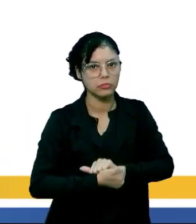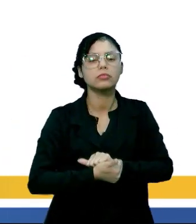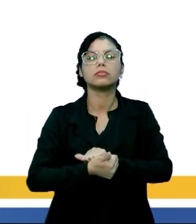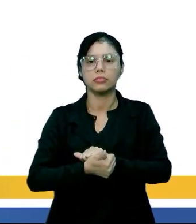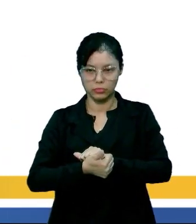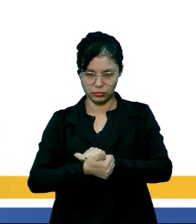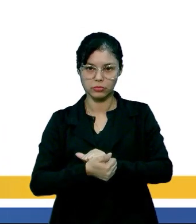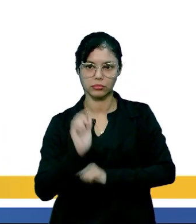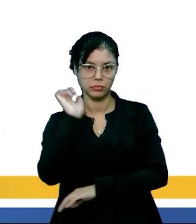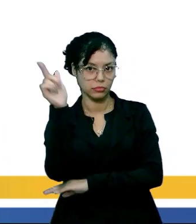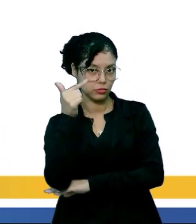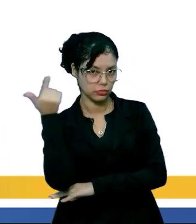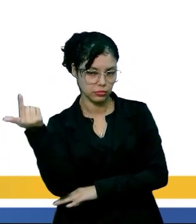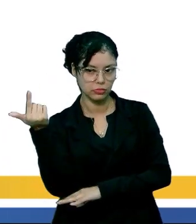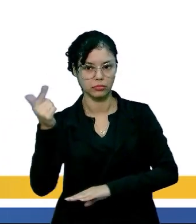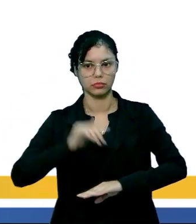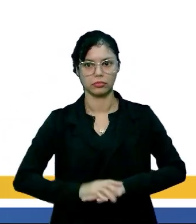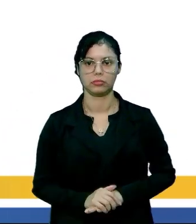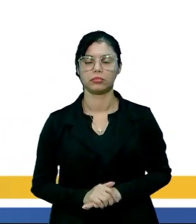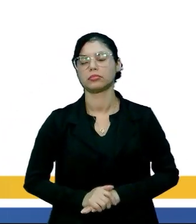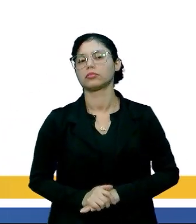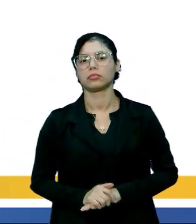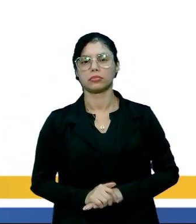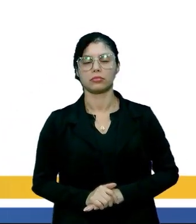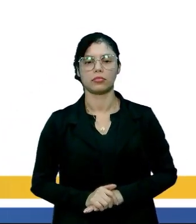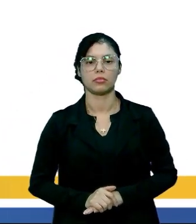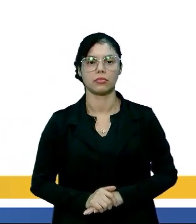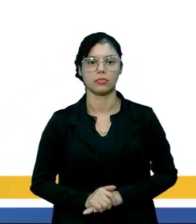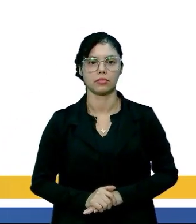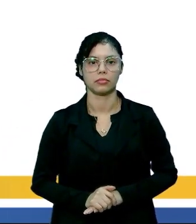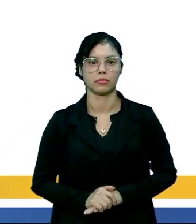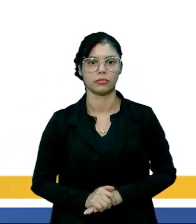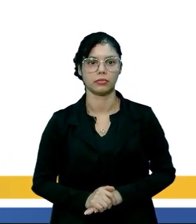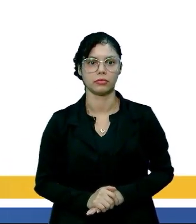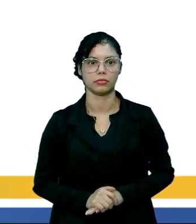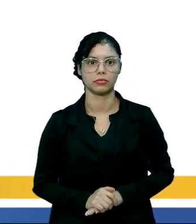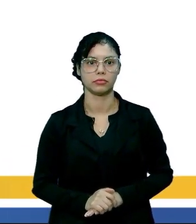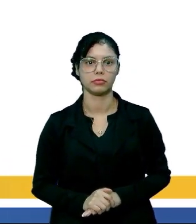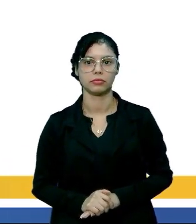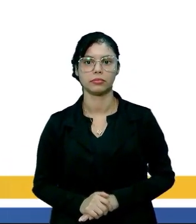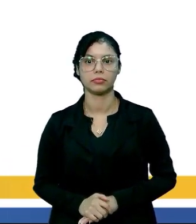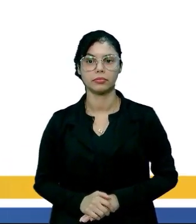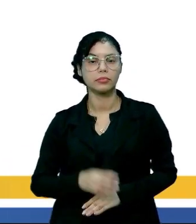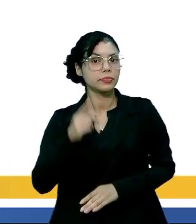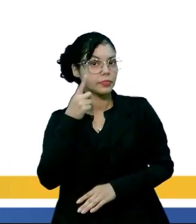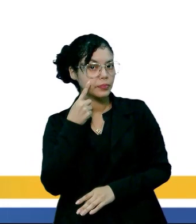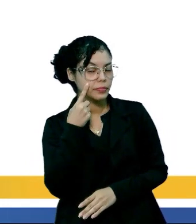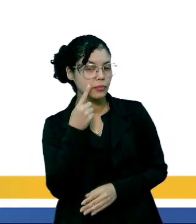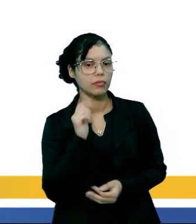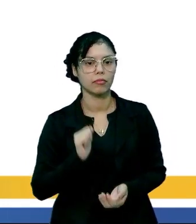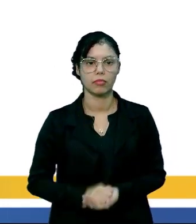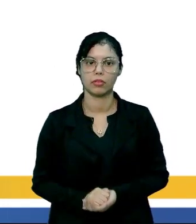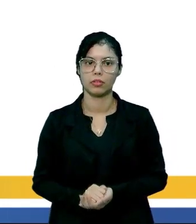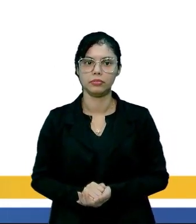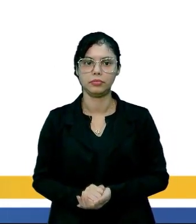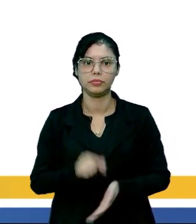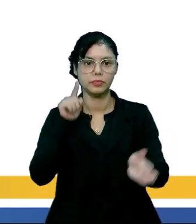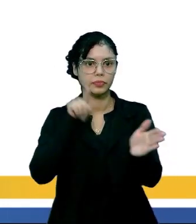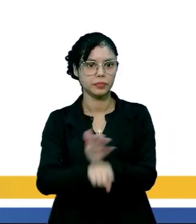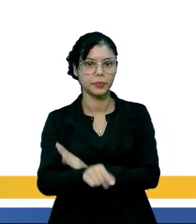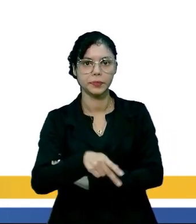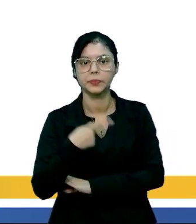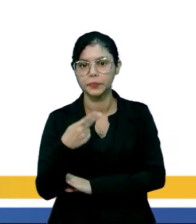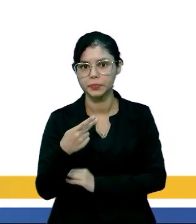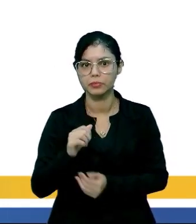artes, aos esportes, entre outras áreas. Então vejamos aí uma